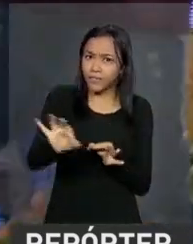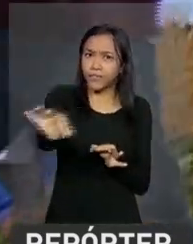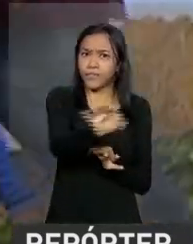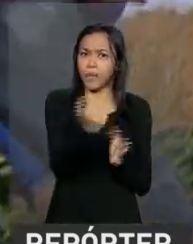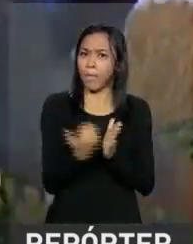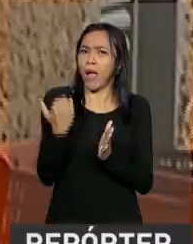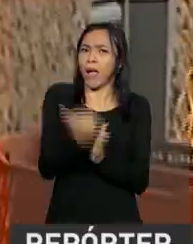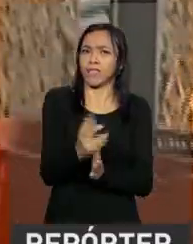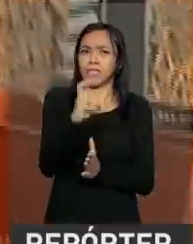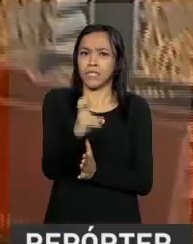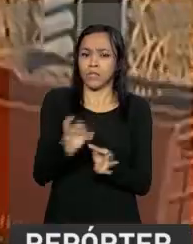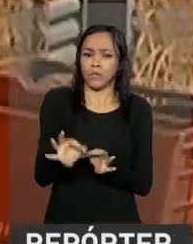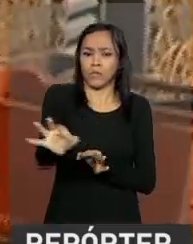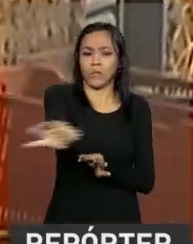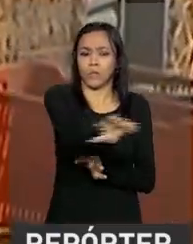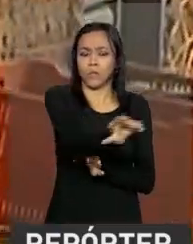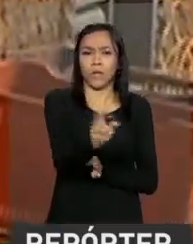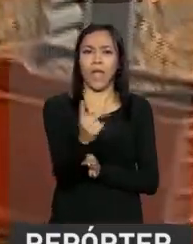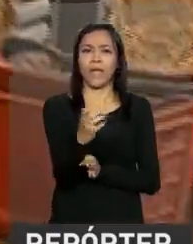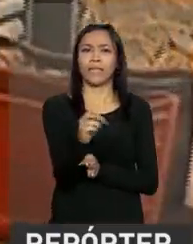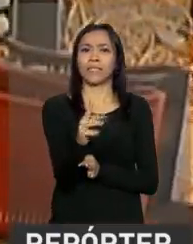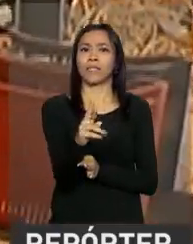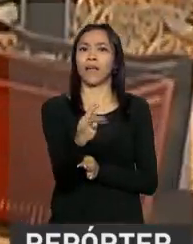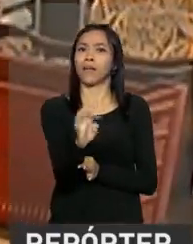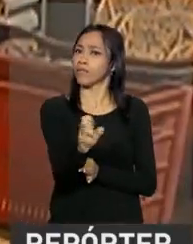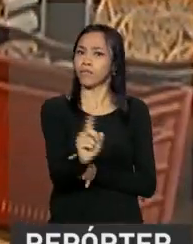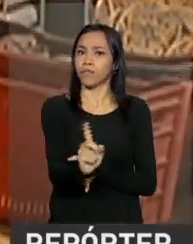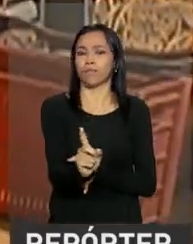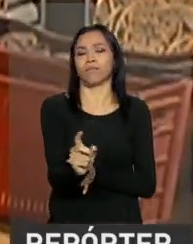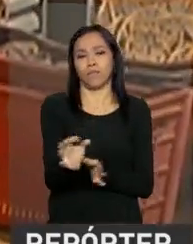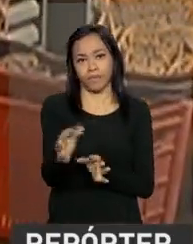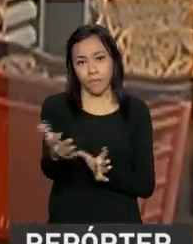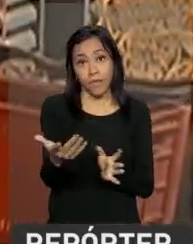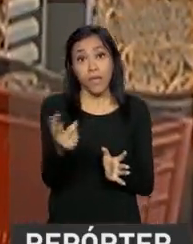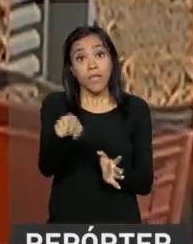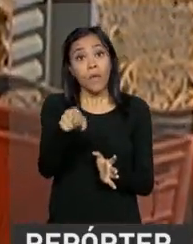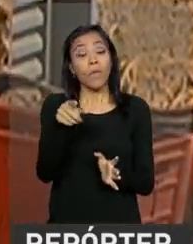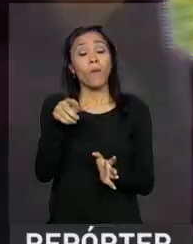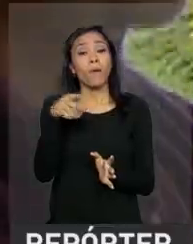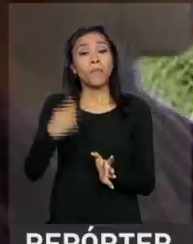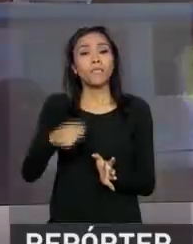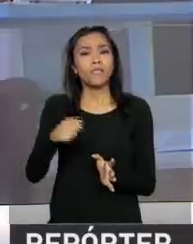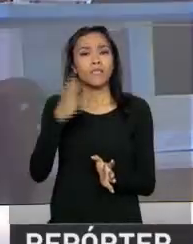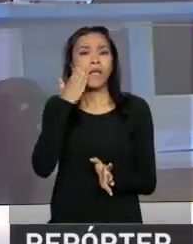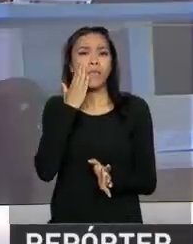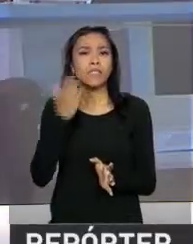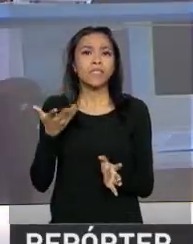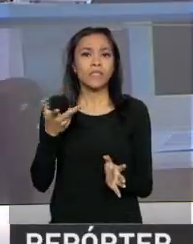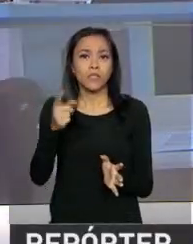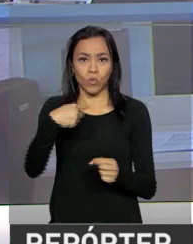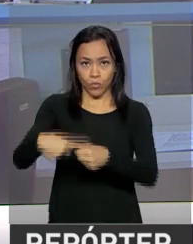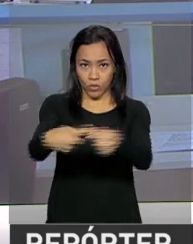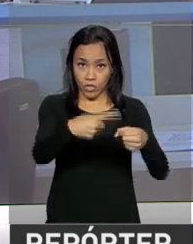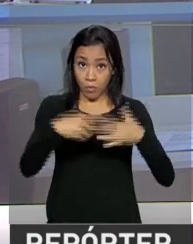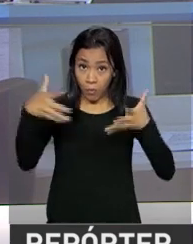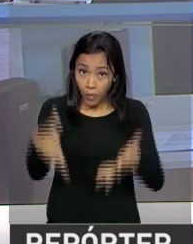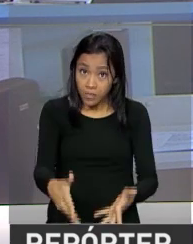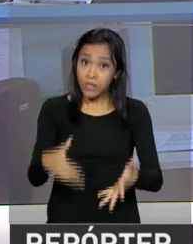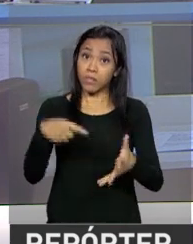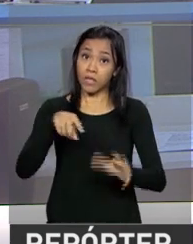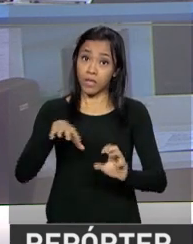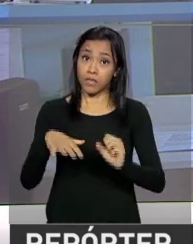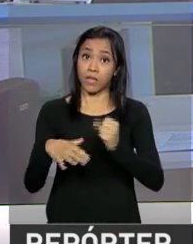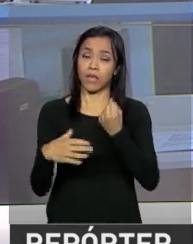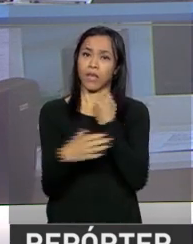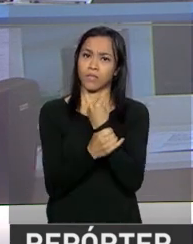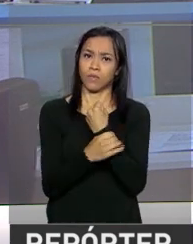5 hectares. Para aderir ao programa, o agricultor precisa verificar se o município participa do Garantia Safra. Se for